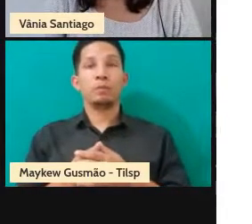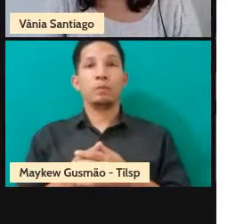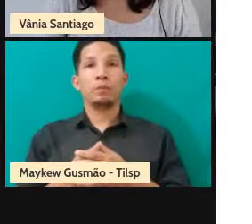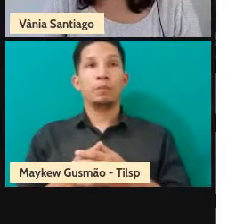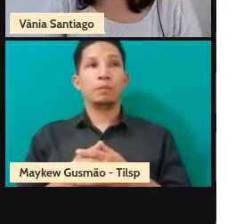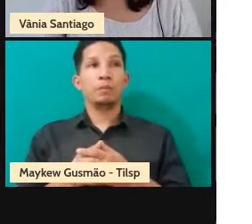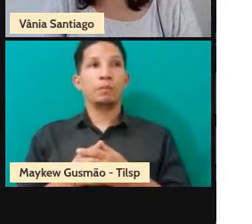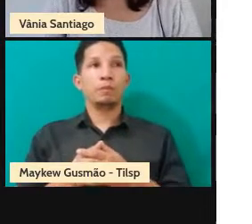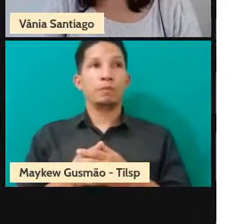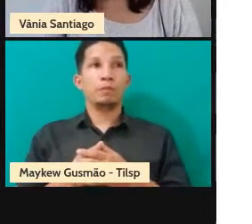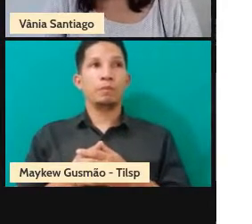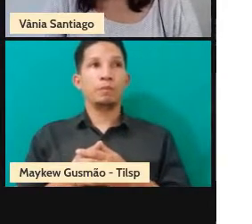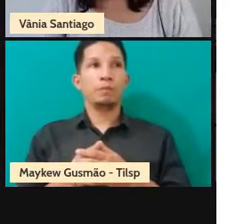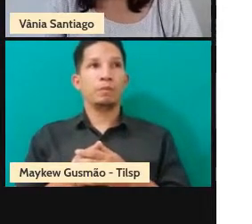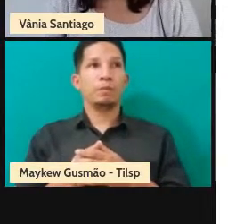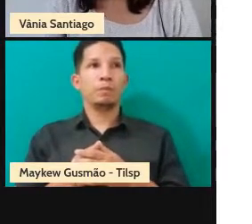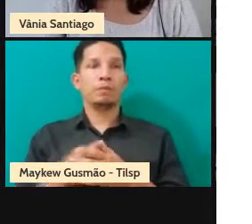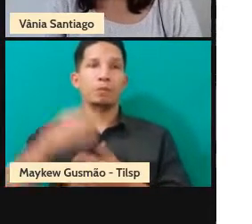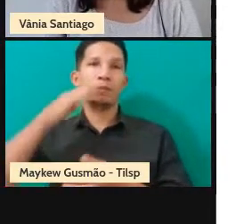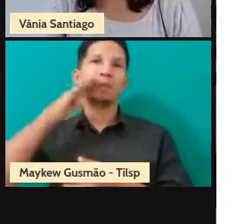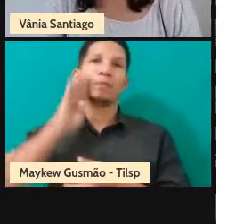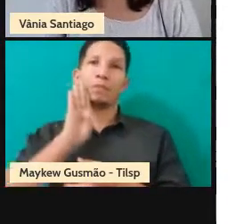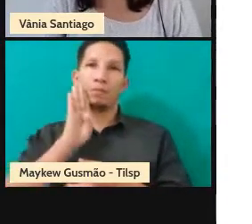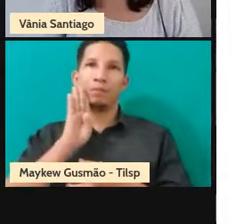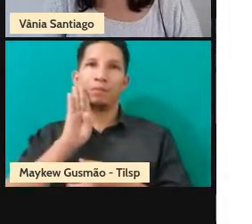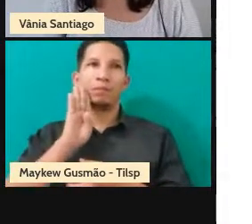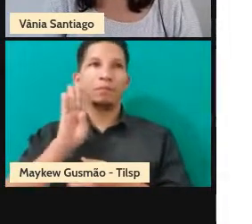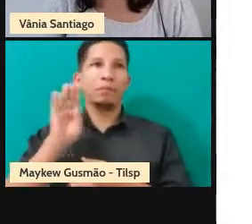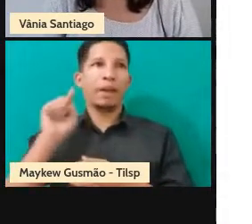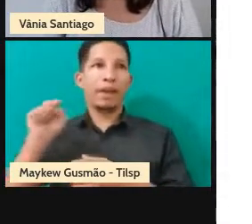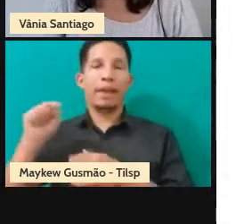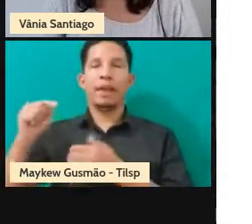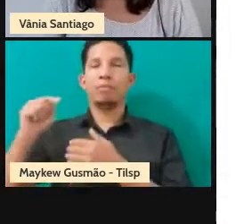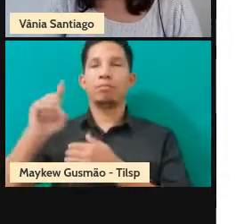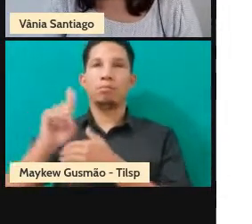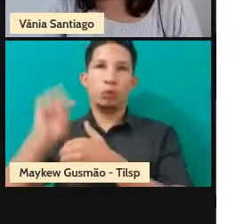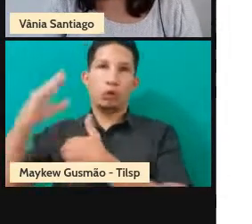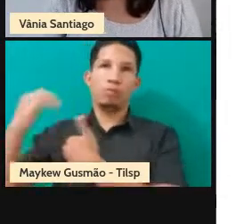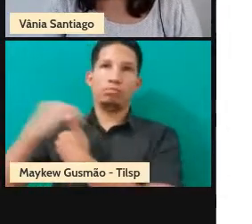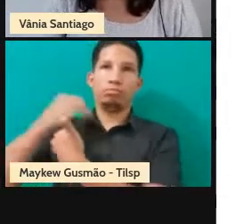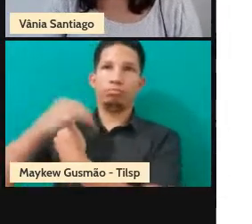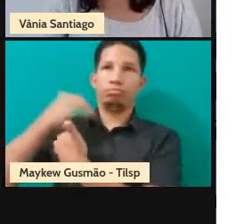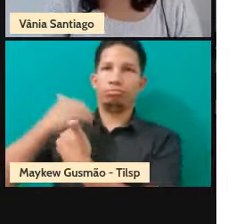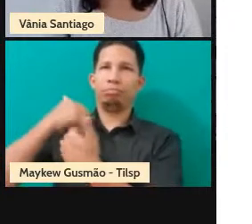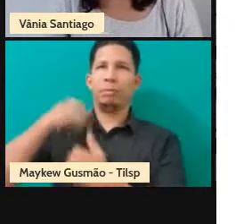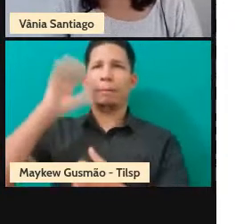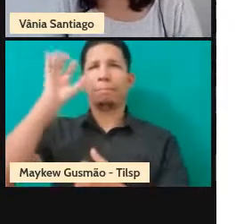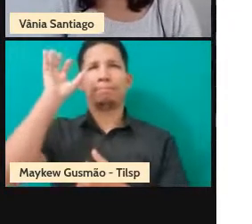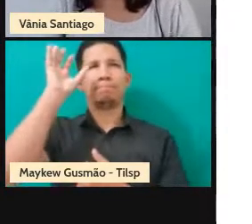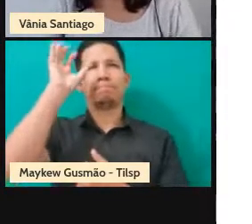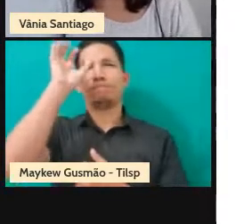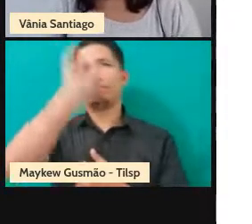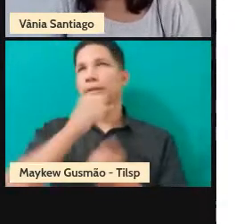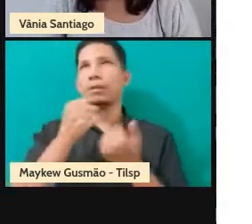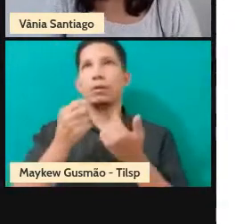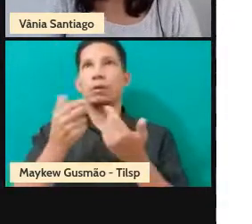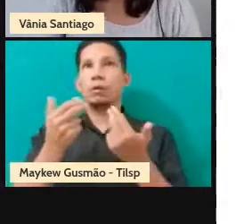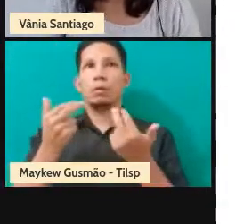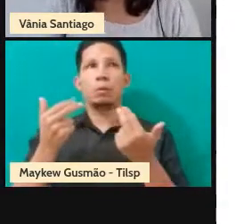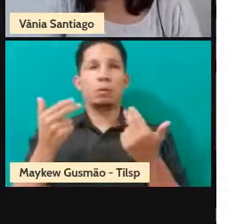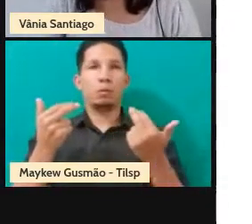Beth Bright, que foi minha orientadora no doutorado, com quem eu aprendi muito também,